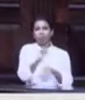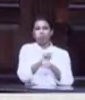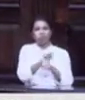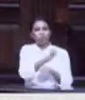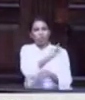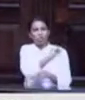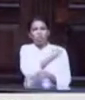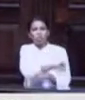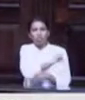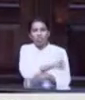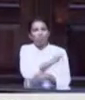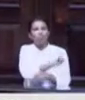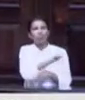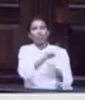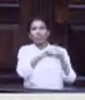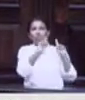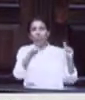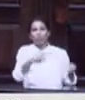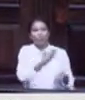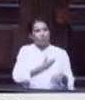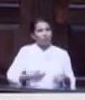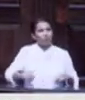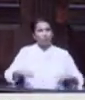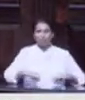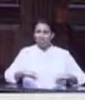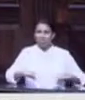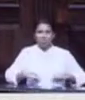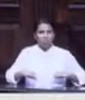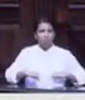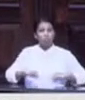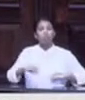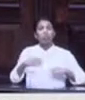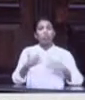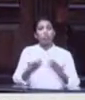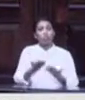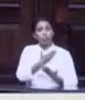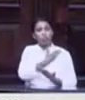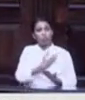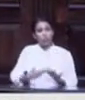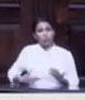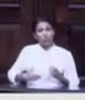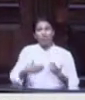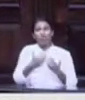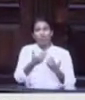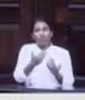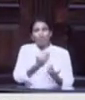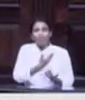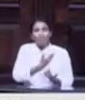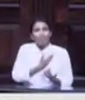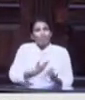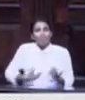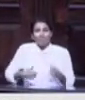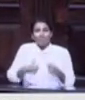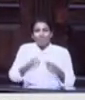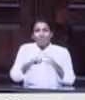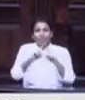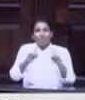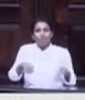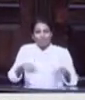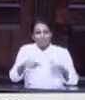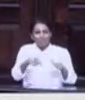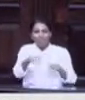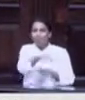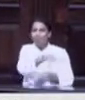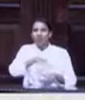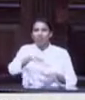que pune os servidores públicos, que coloca os serviços públicos de maneira terminal, com problemas